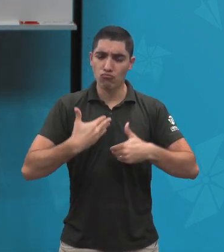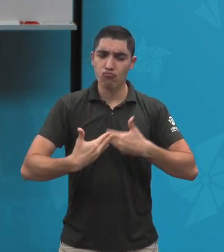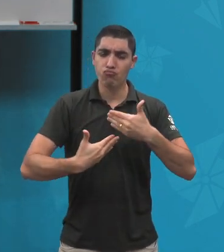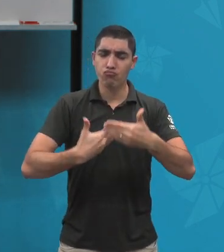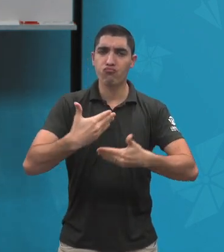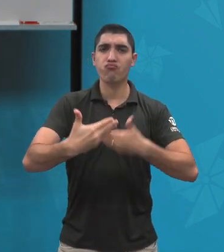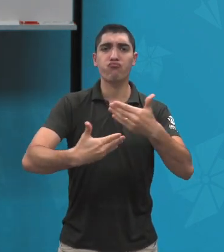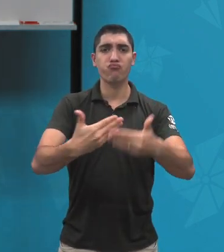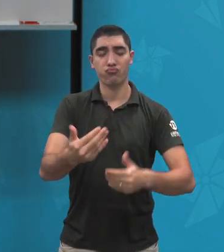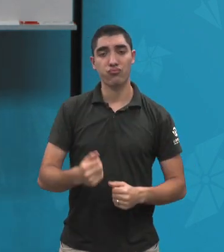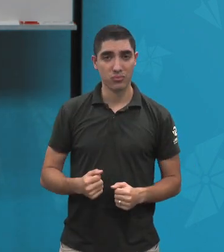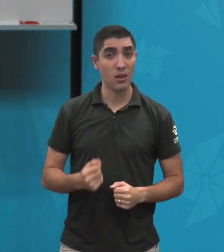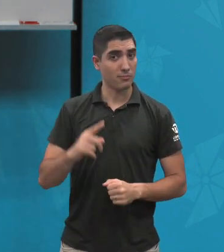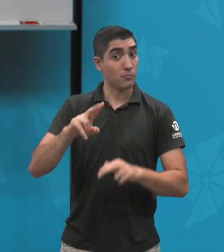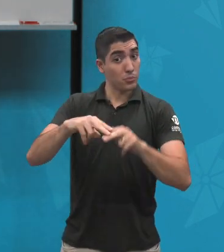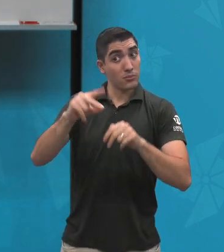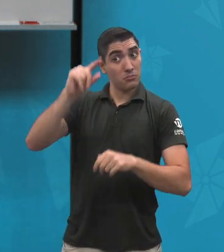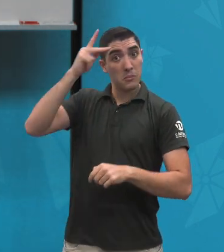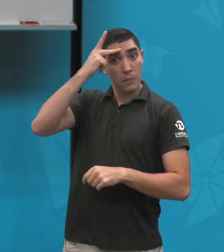do Renascimento.